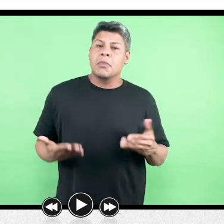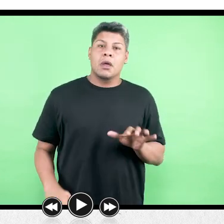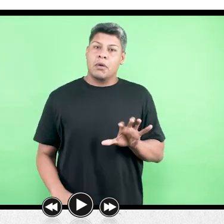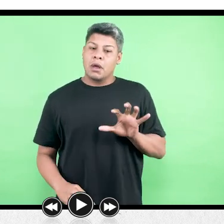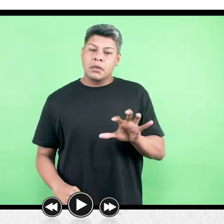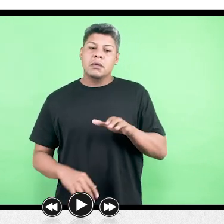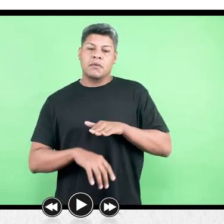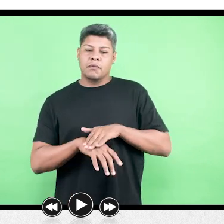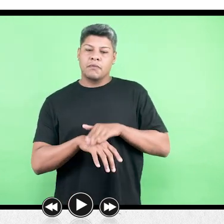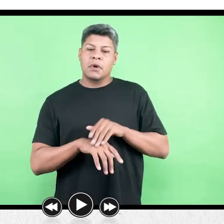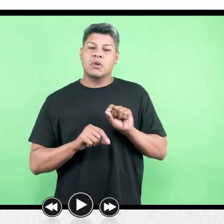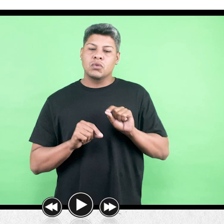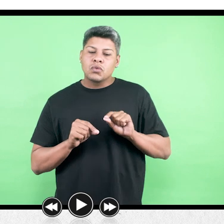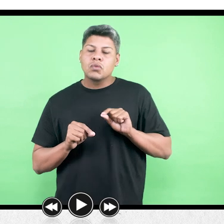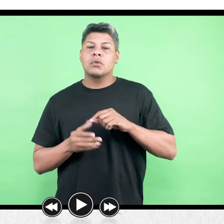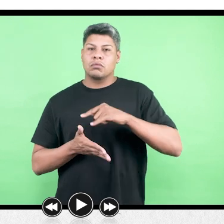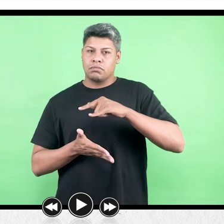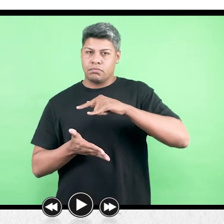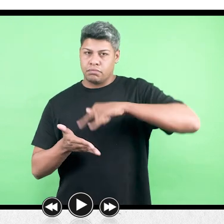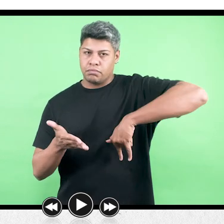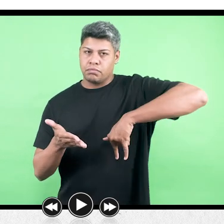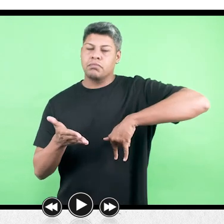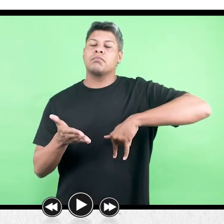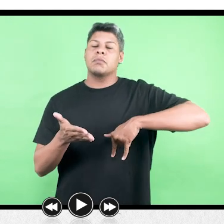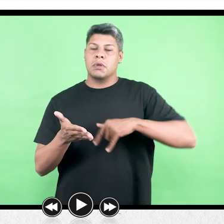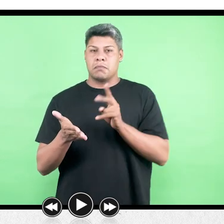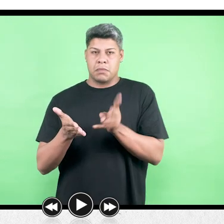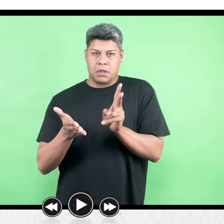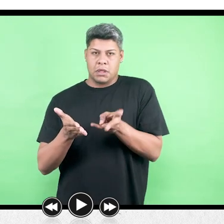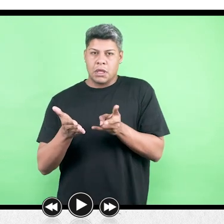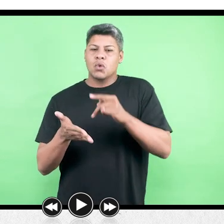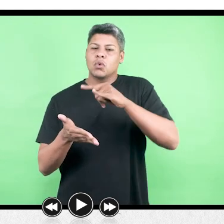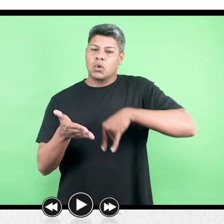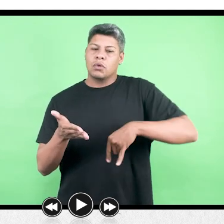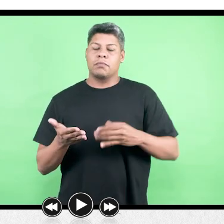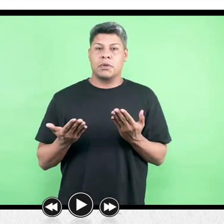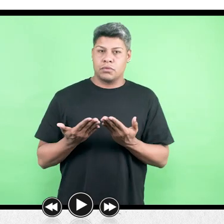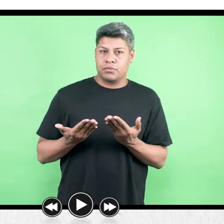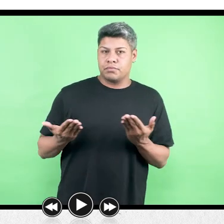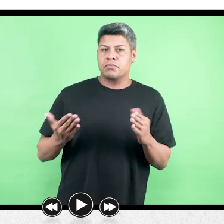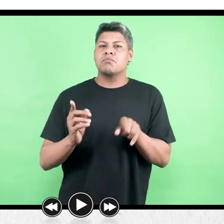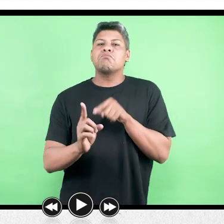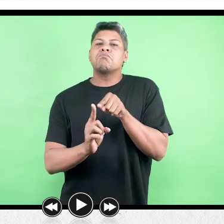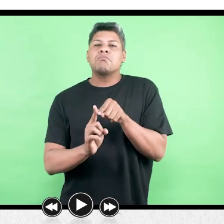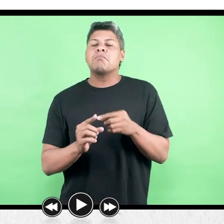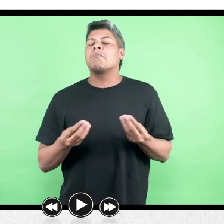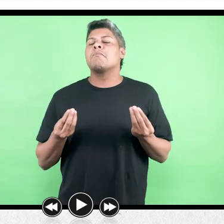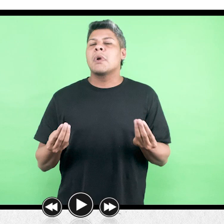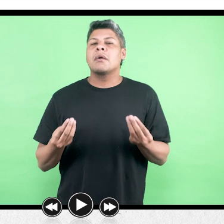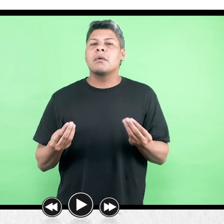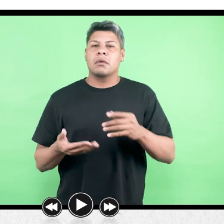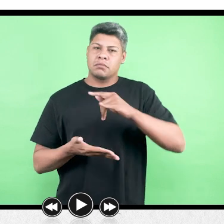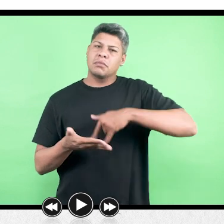que é o procedimento de emissão e manutenção da outorga. Aqui está o objetivo, né, do que para que serve a outorga, a